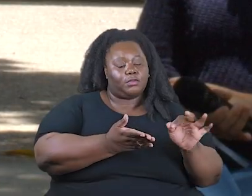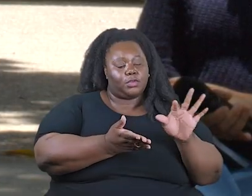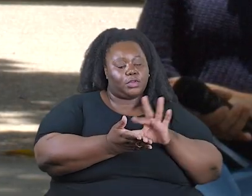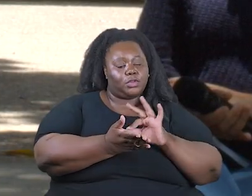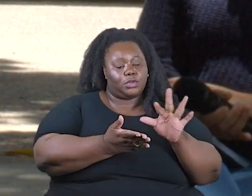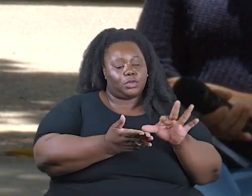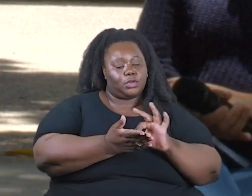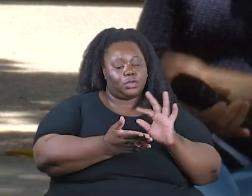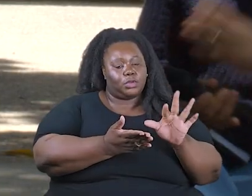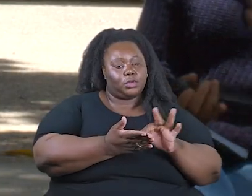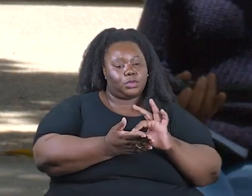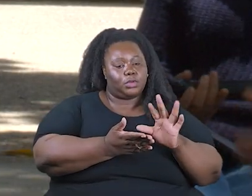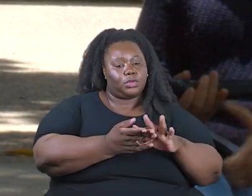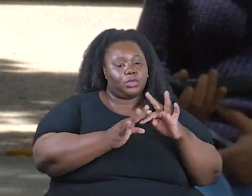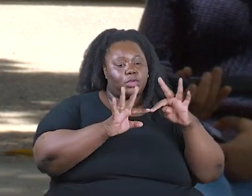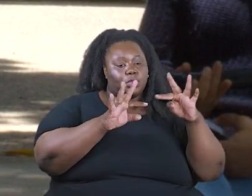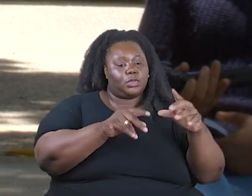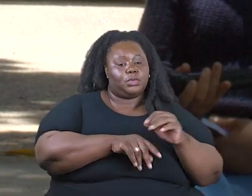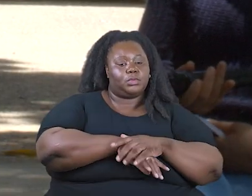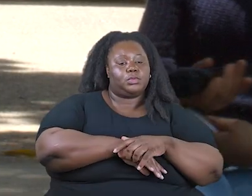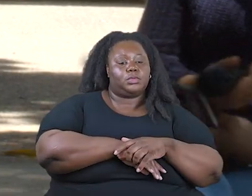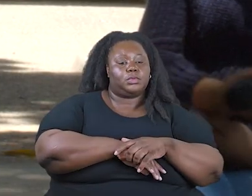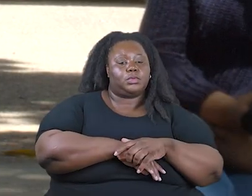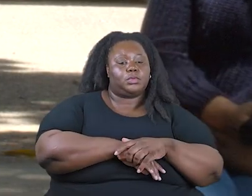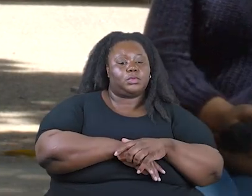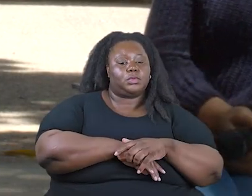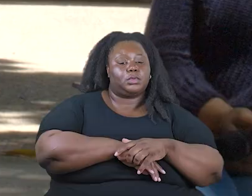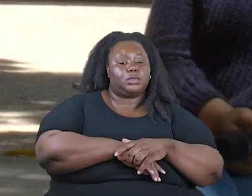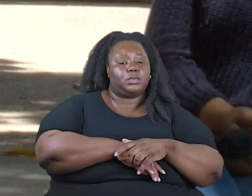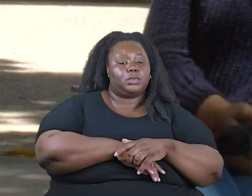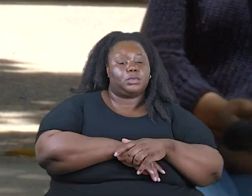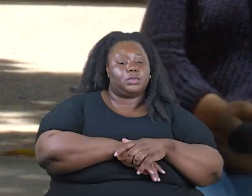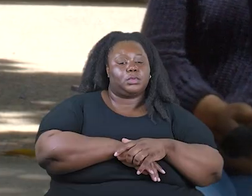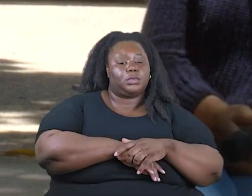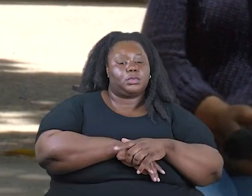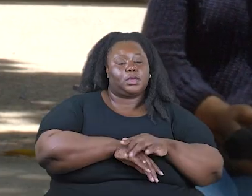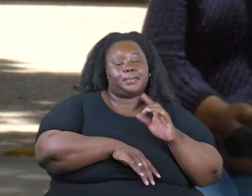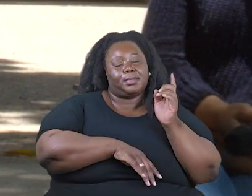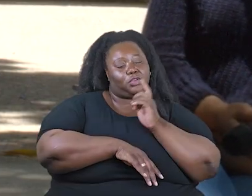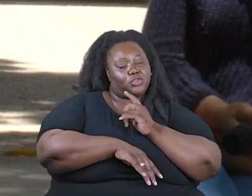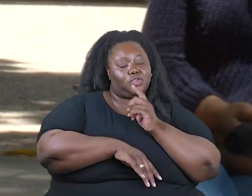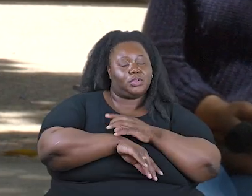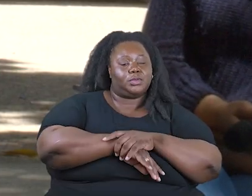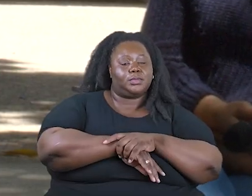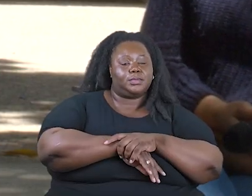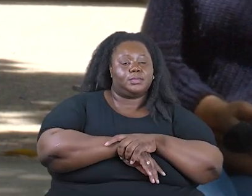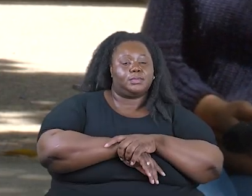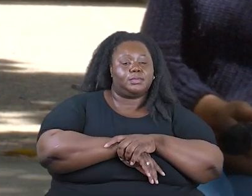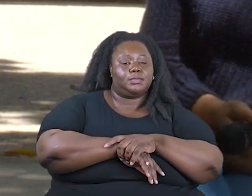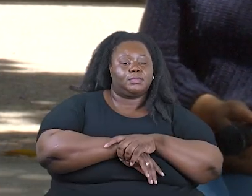um todos os livros da edição. Aí eu falei, isso aí é truco.